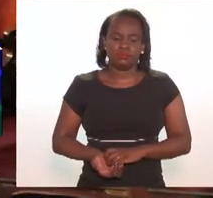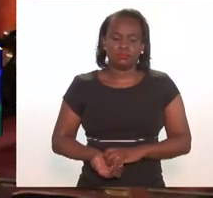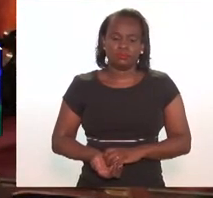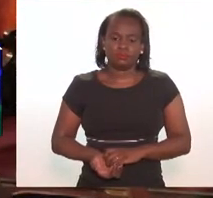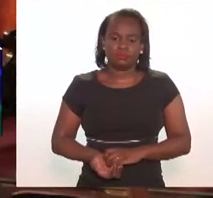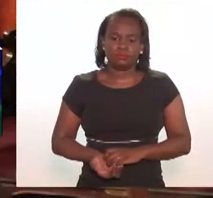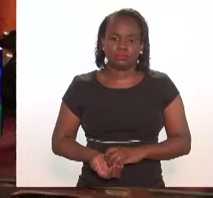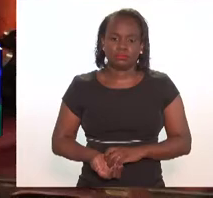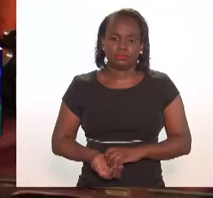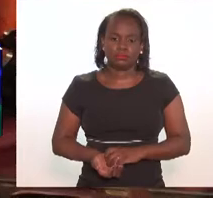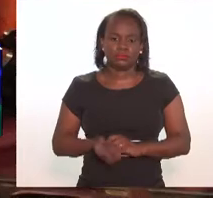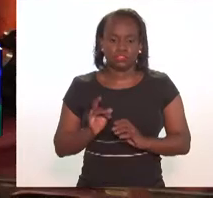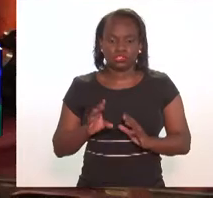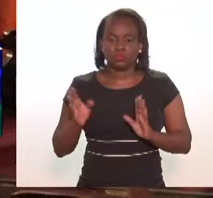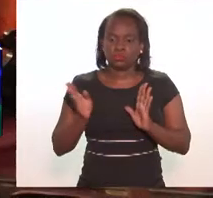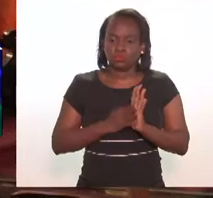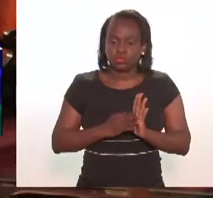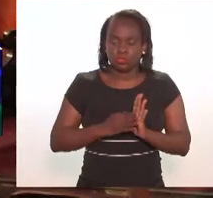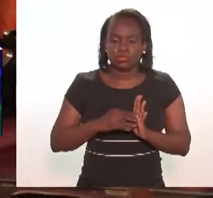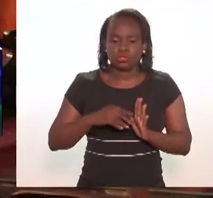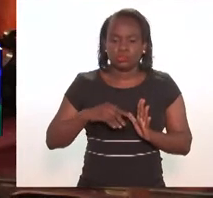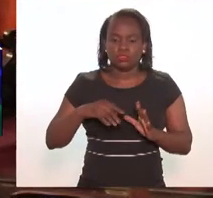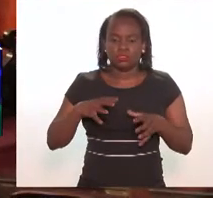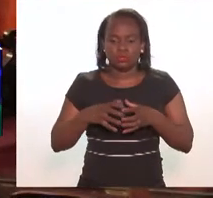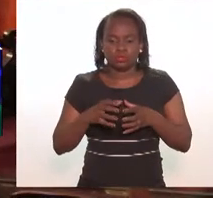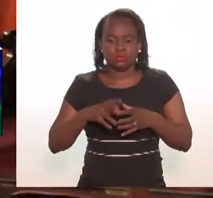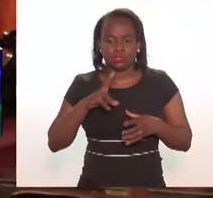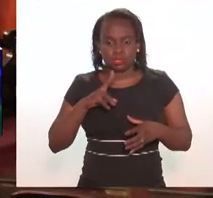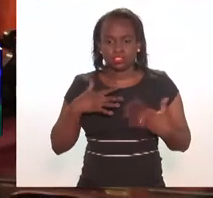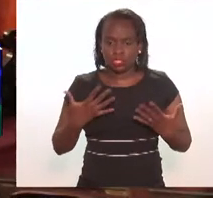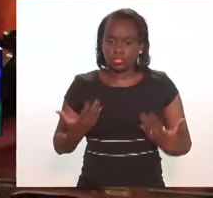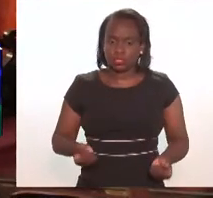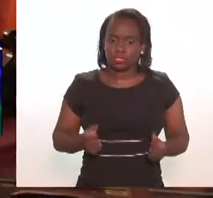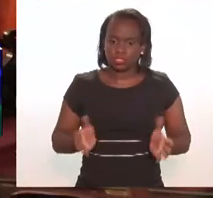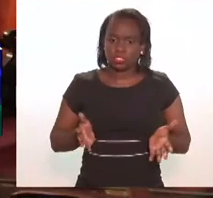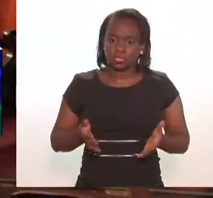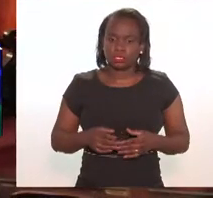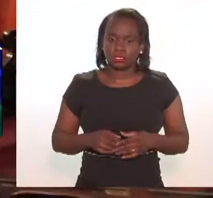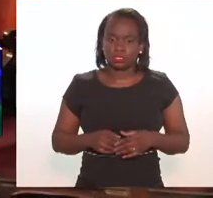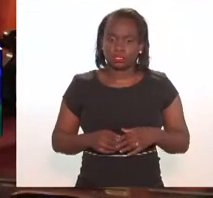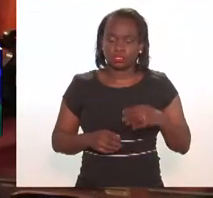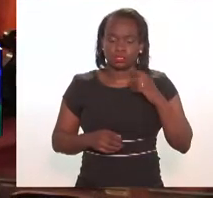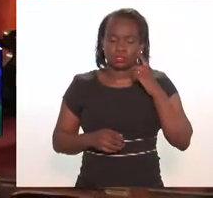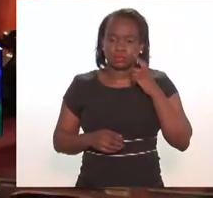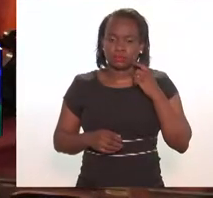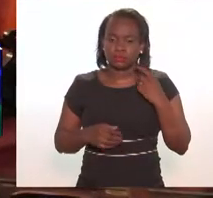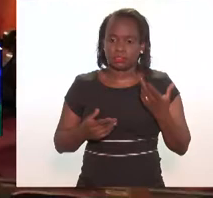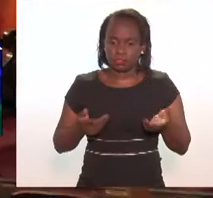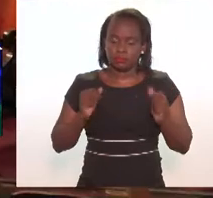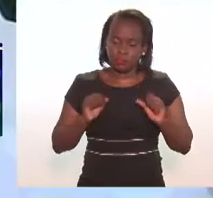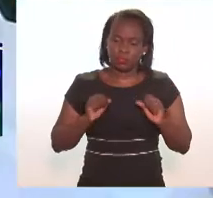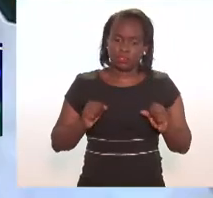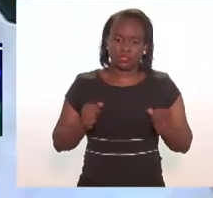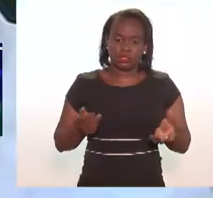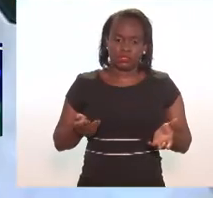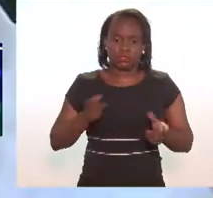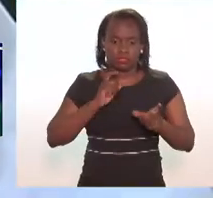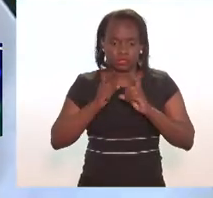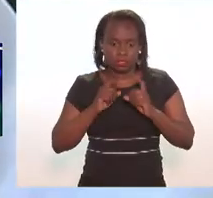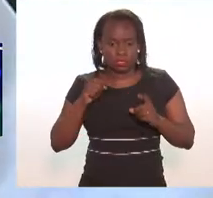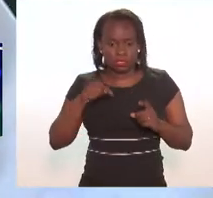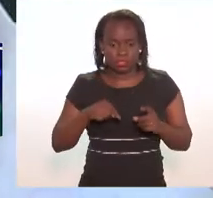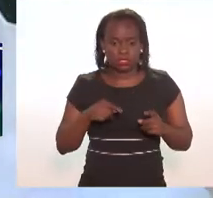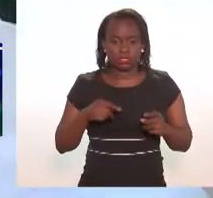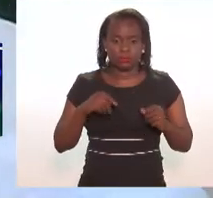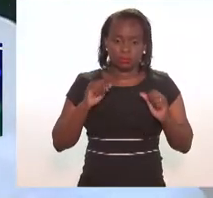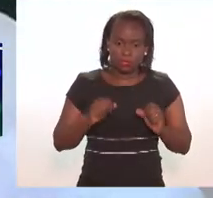Só incluiu a iniciativa privada, Márcio. Está acolhido, senhor presidente. A forma pode ser, a discussão aqui